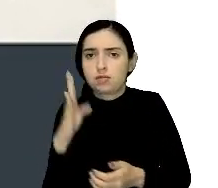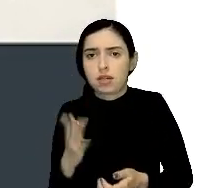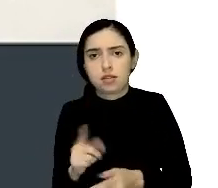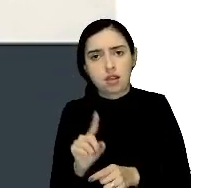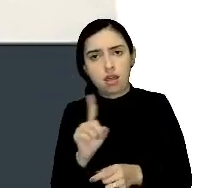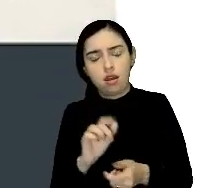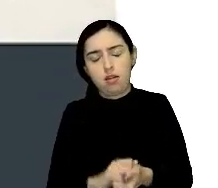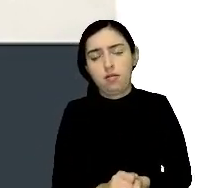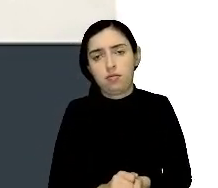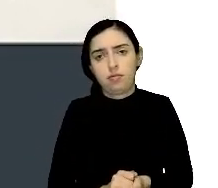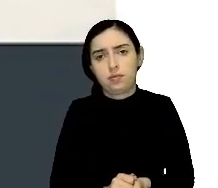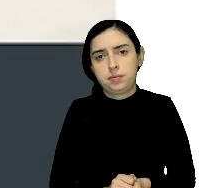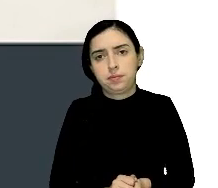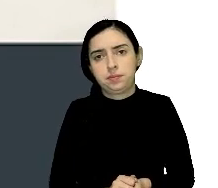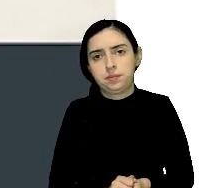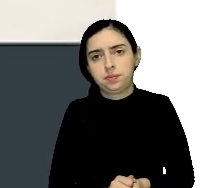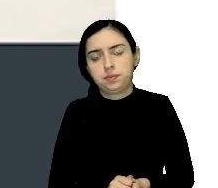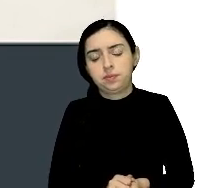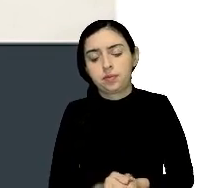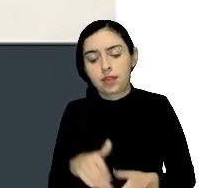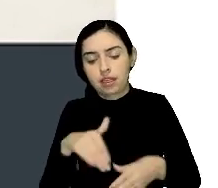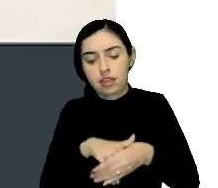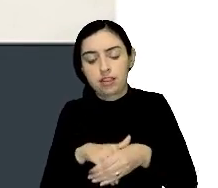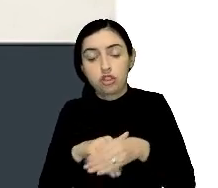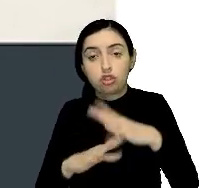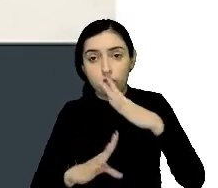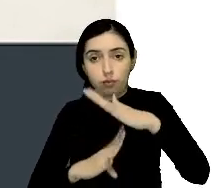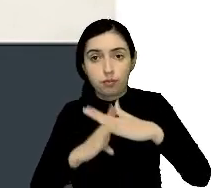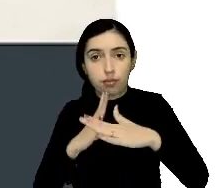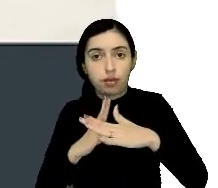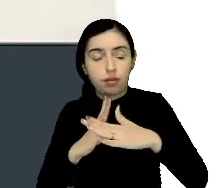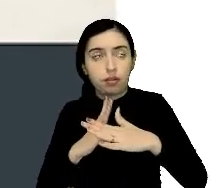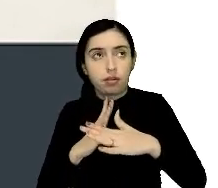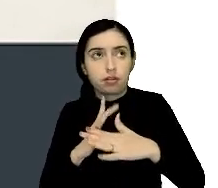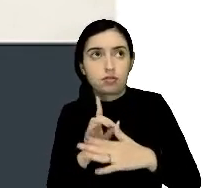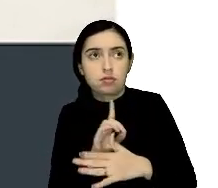Né? Eleger um migrante não,